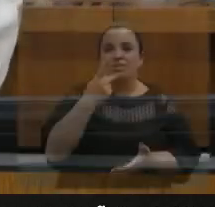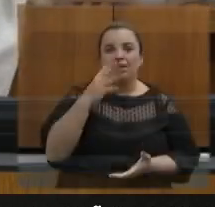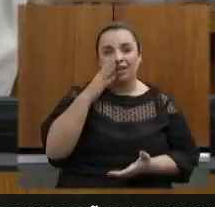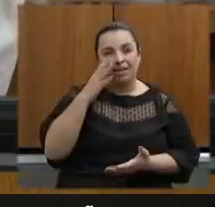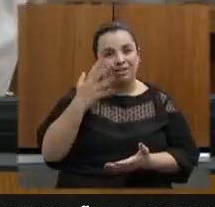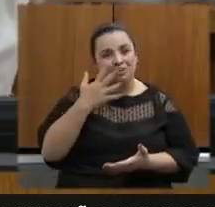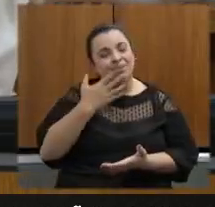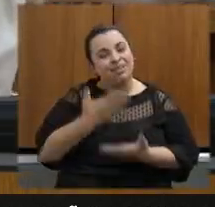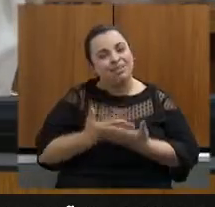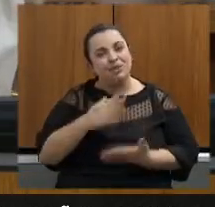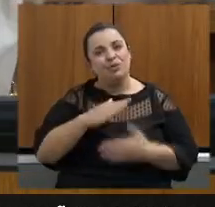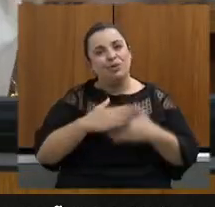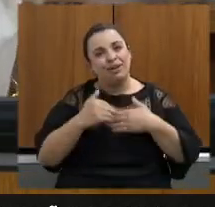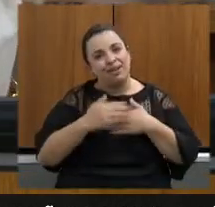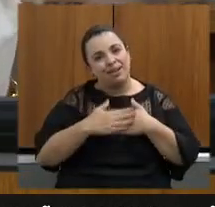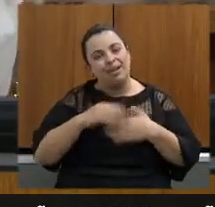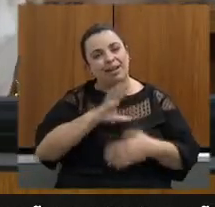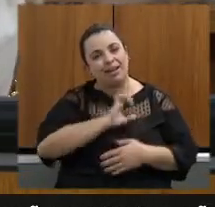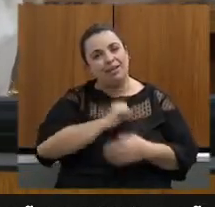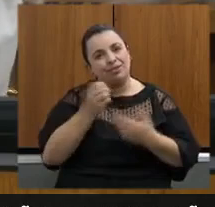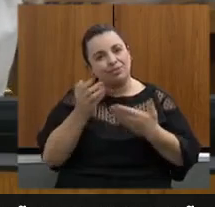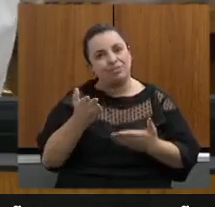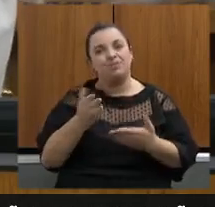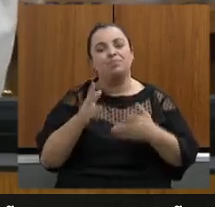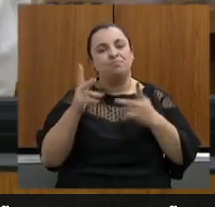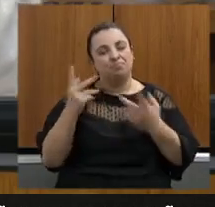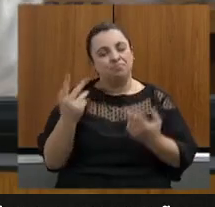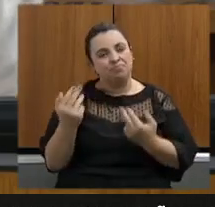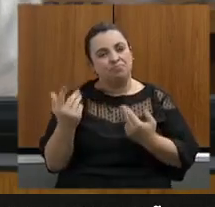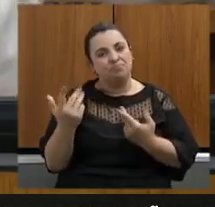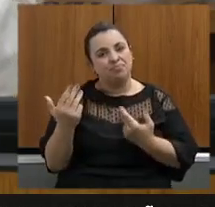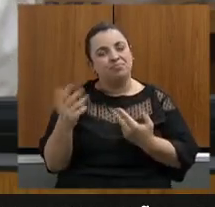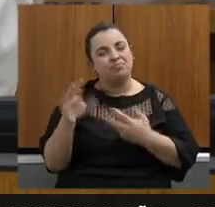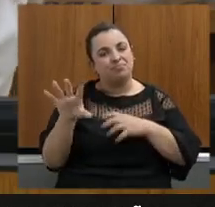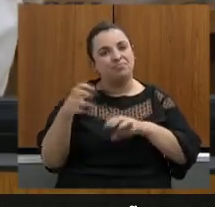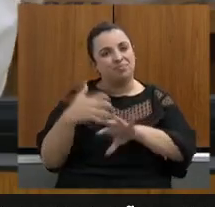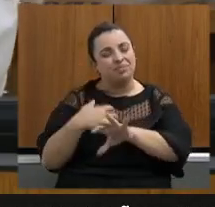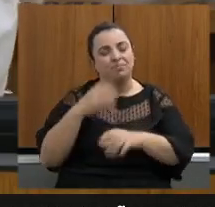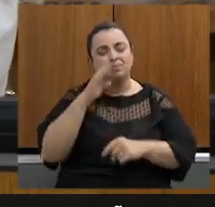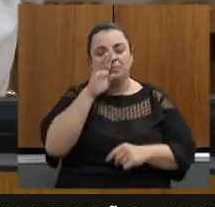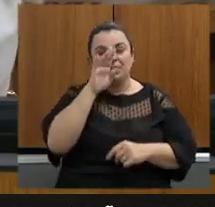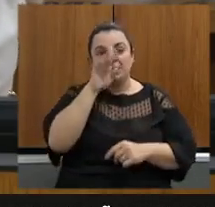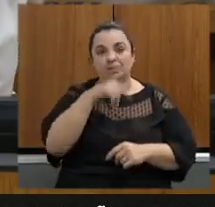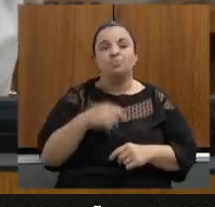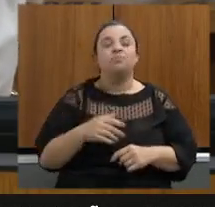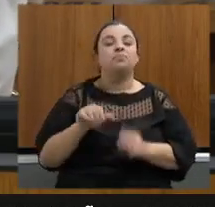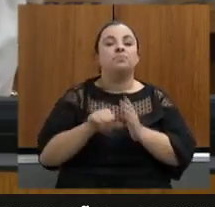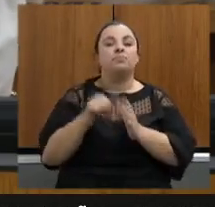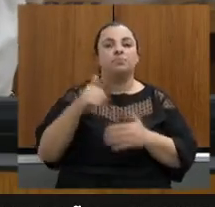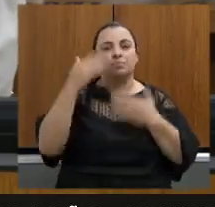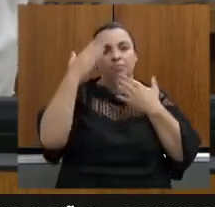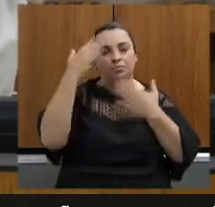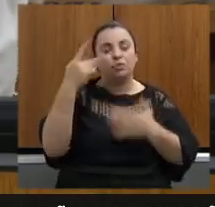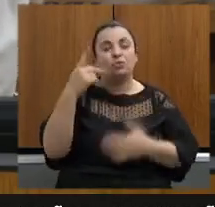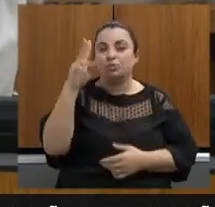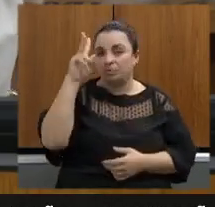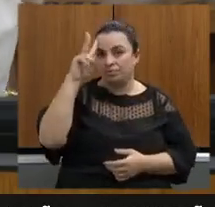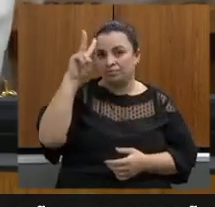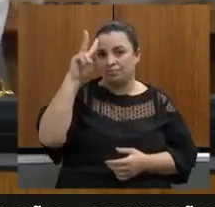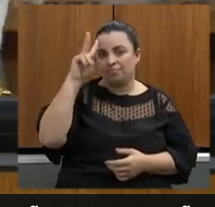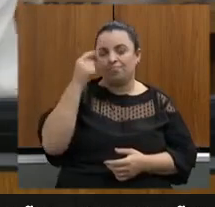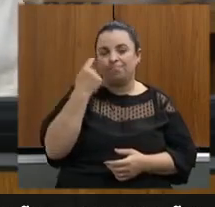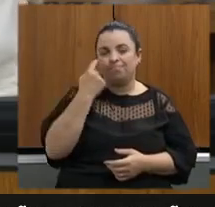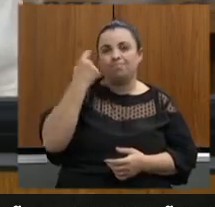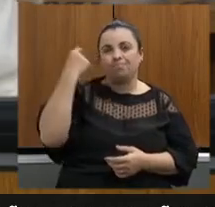são recíprocos sabe muito bem disso Deputado aquele primeiro começa a te agradecer não é tão importante essa sua memória